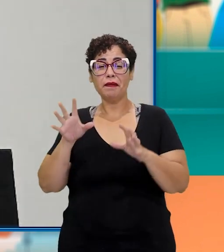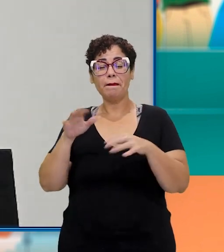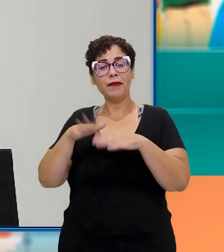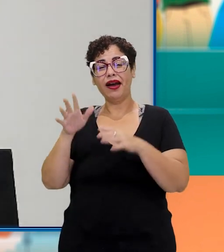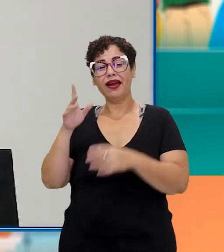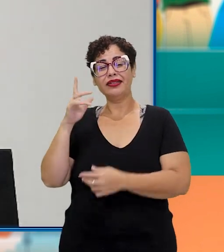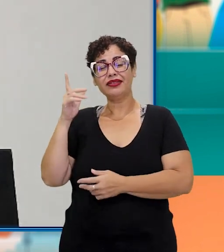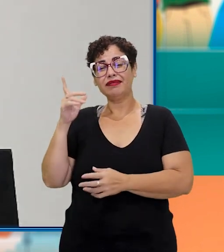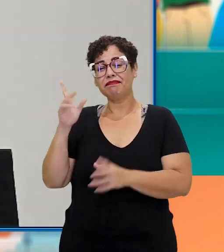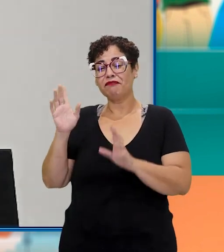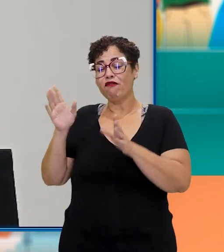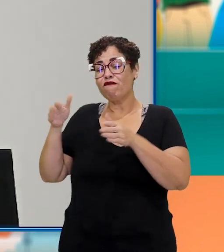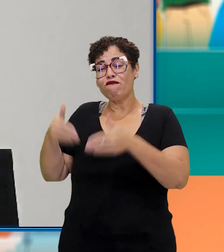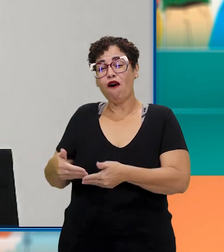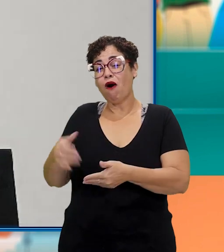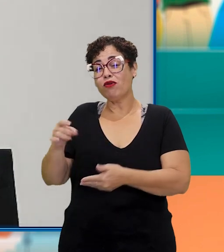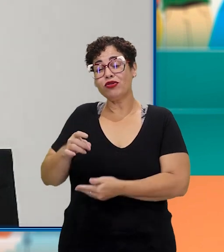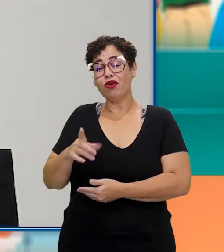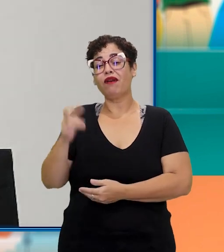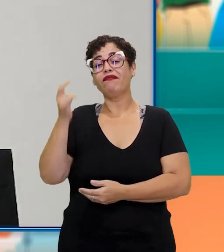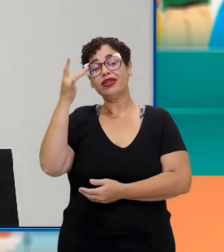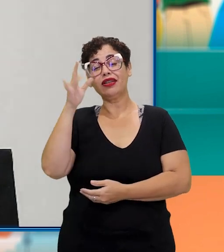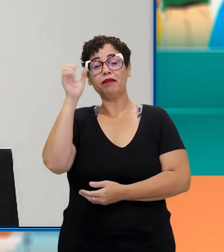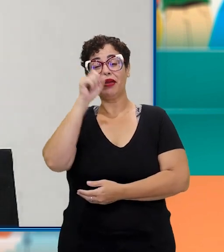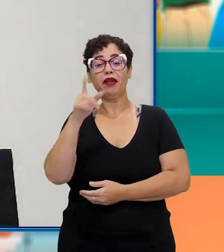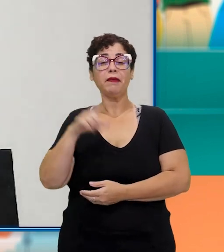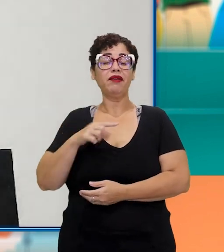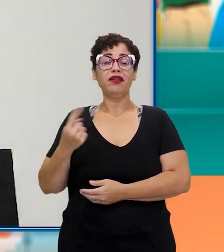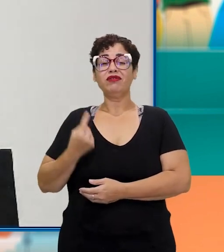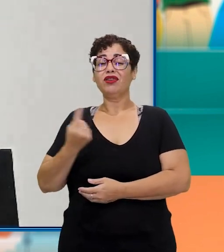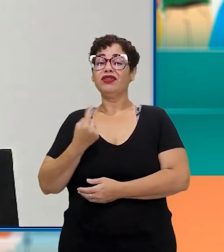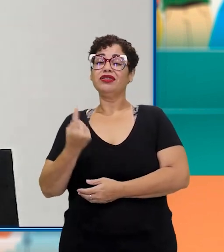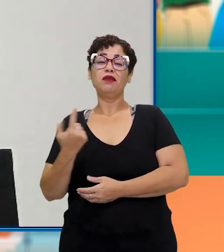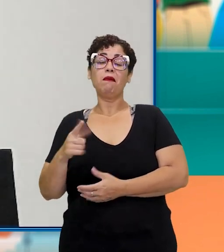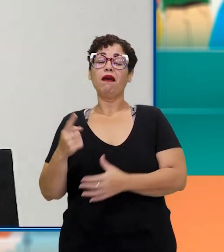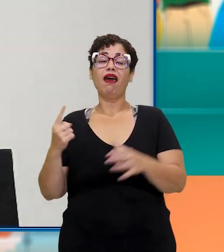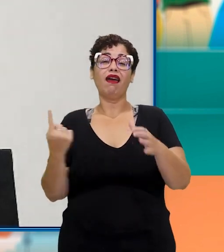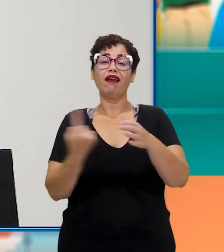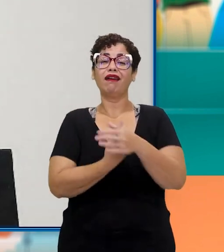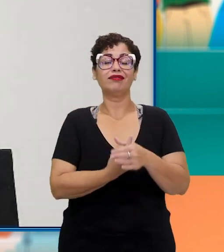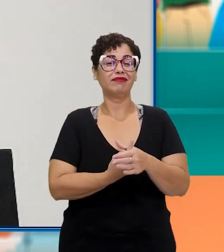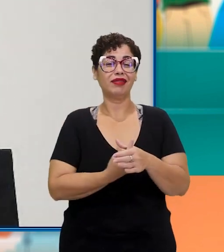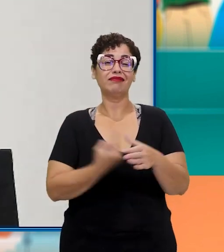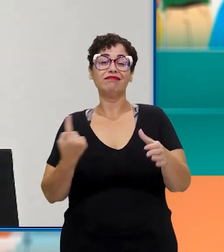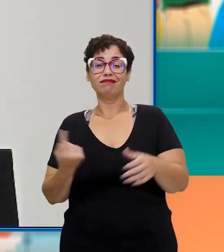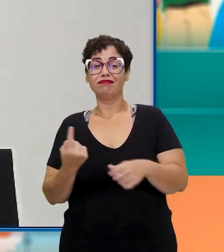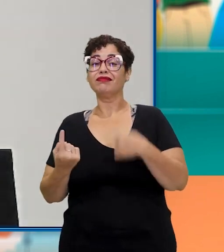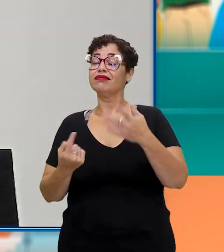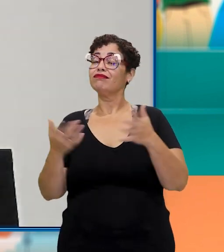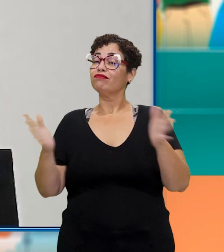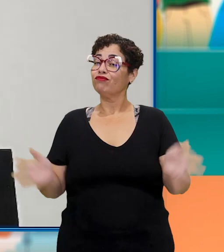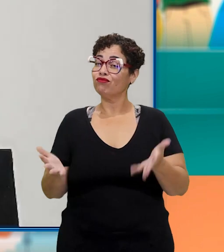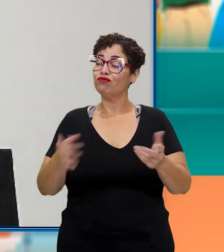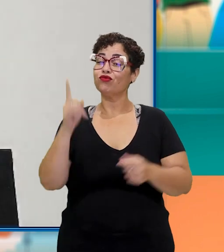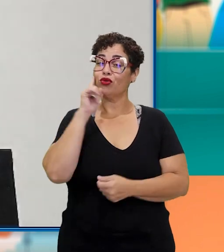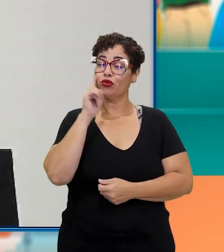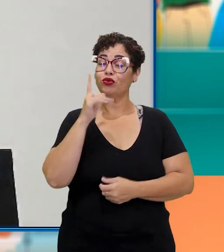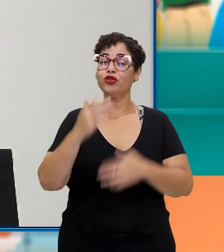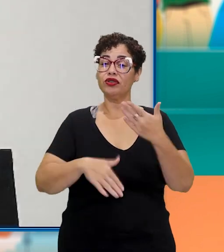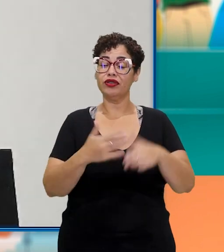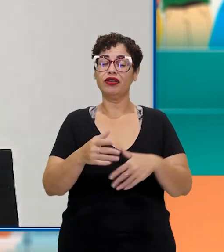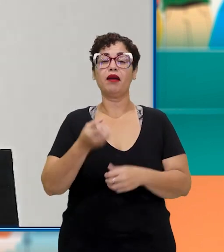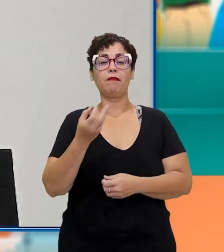suas compreensões, são estudiosas, têm facilidade de aprender, mas são mais na delas. Sem dúvida, na prática do dia a